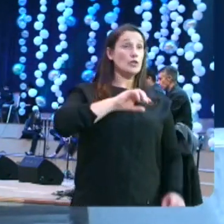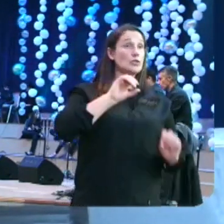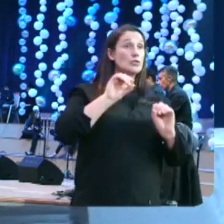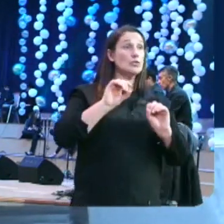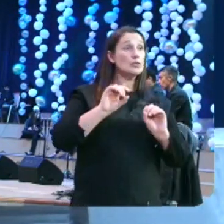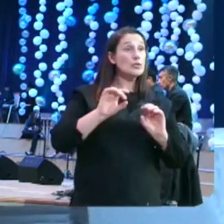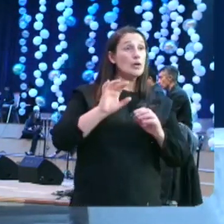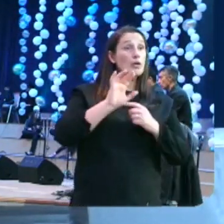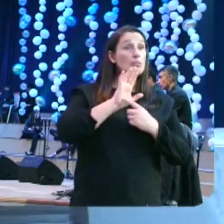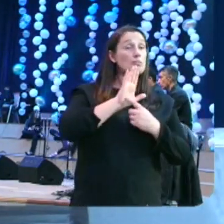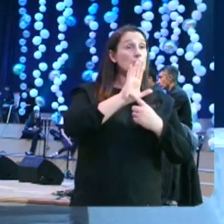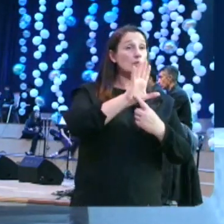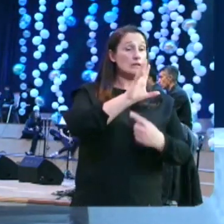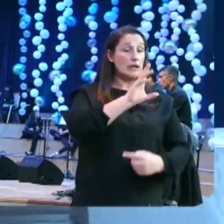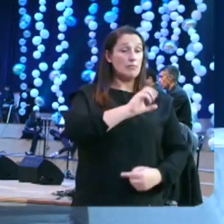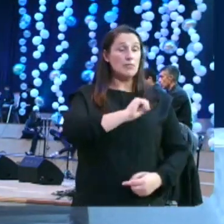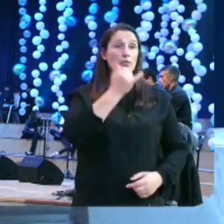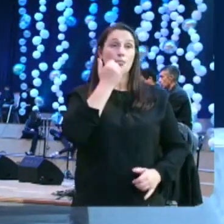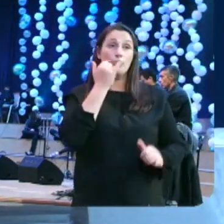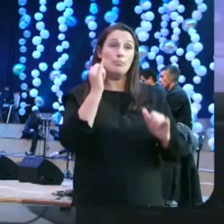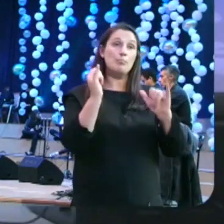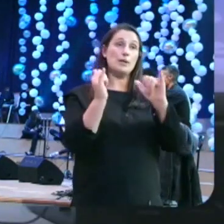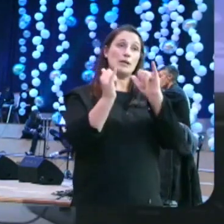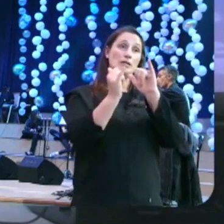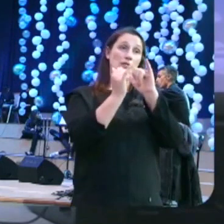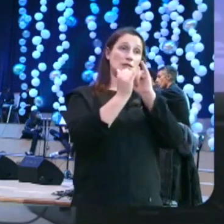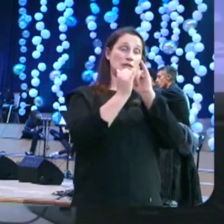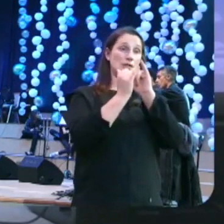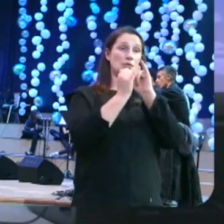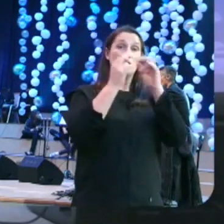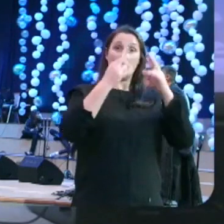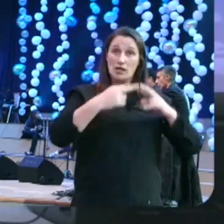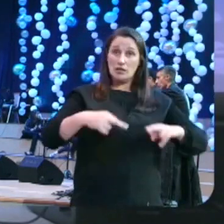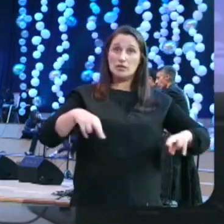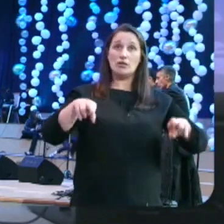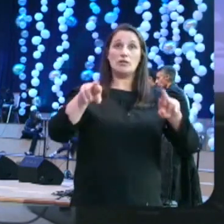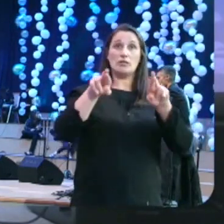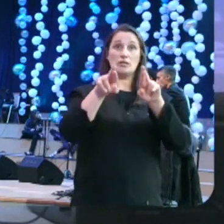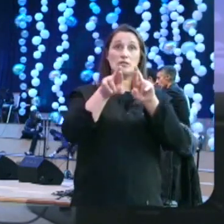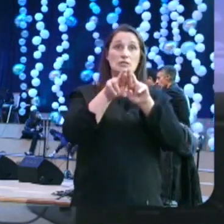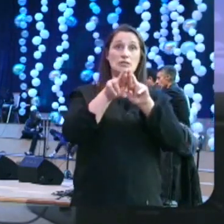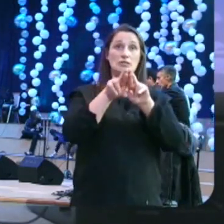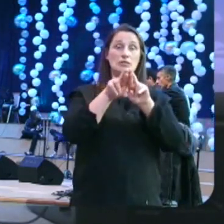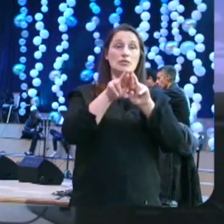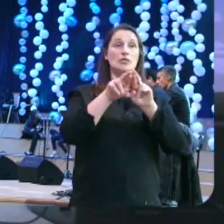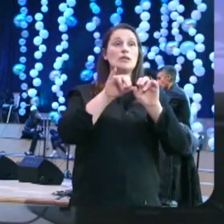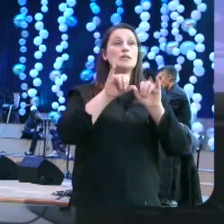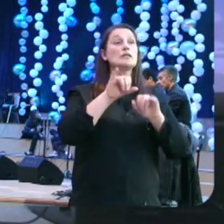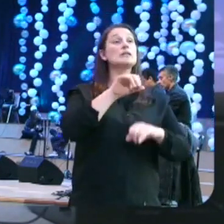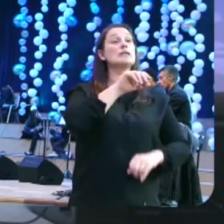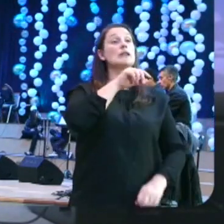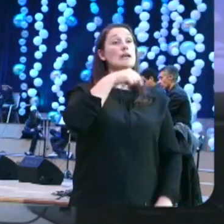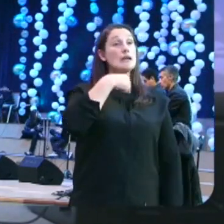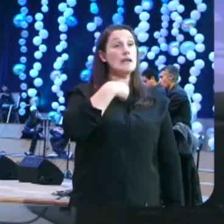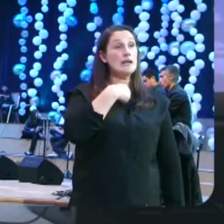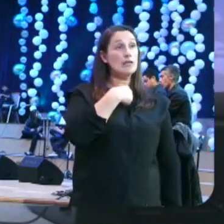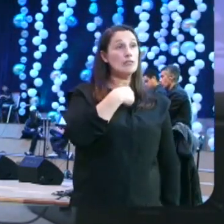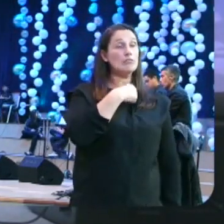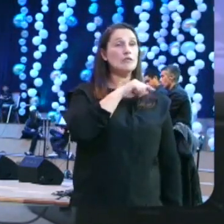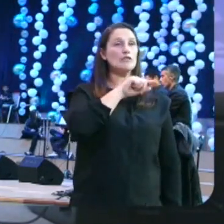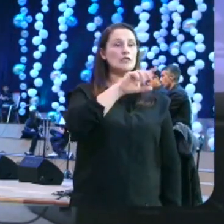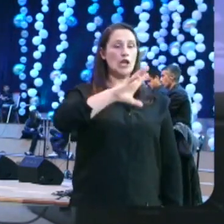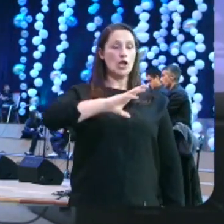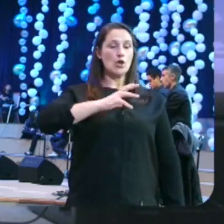gente só pode levar perdão, a gente só pode levar restauração, se a gente tem coragem